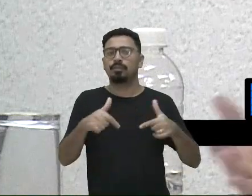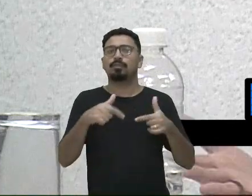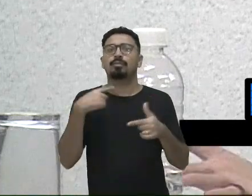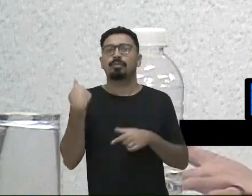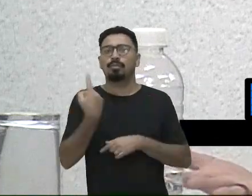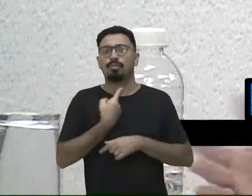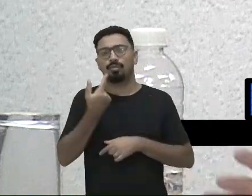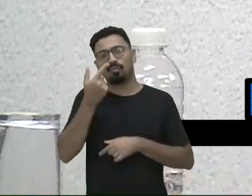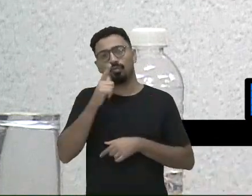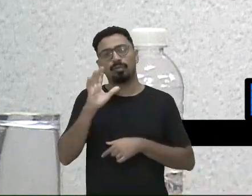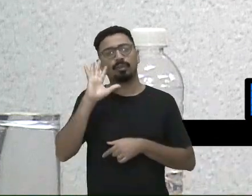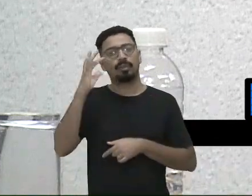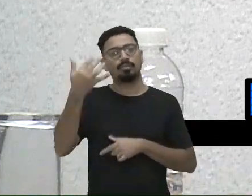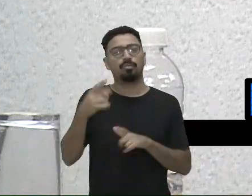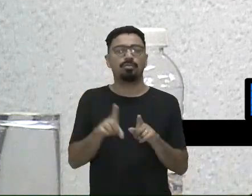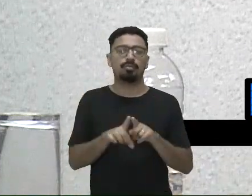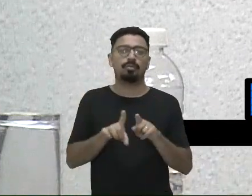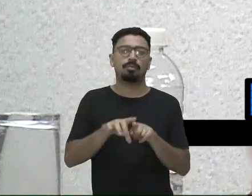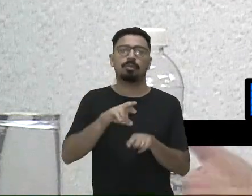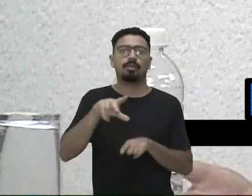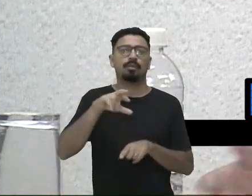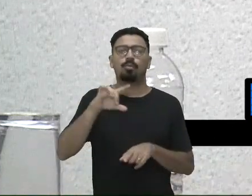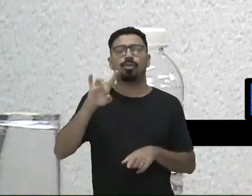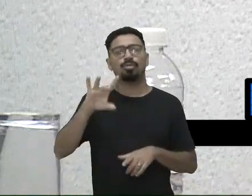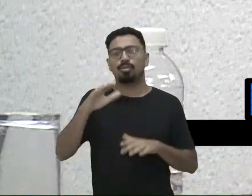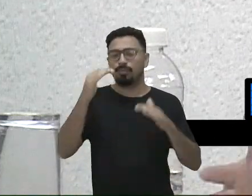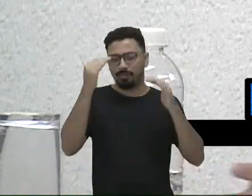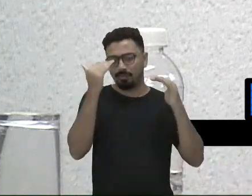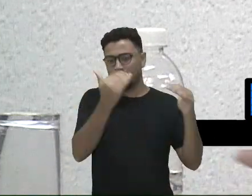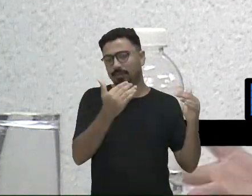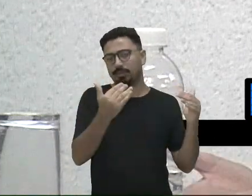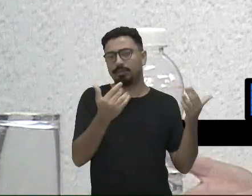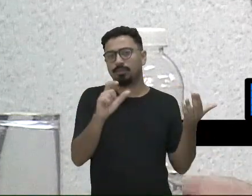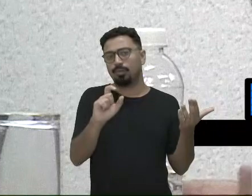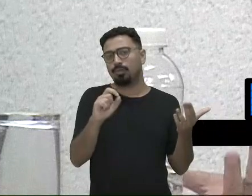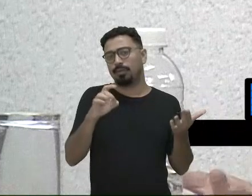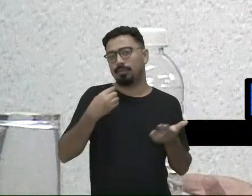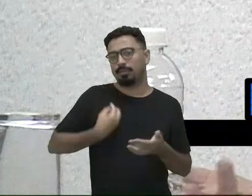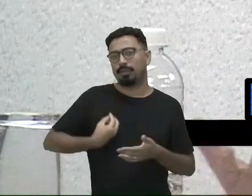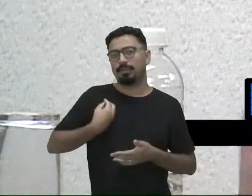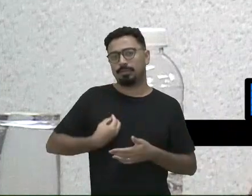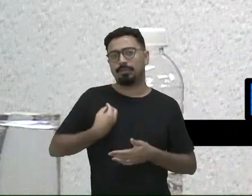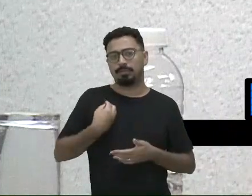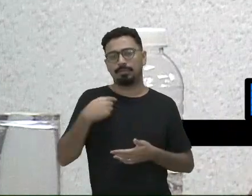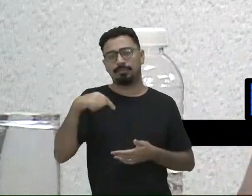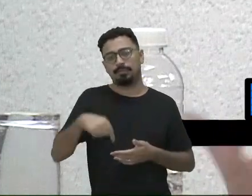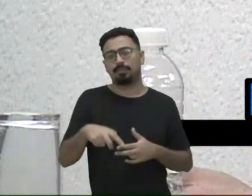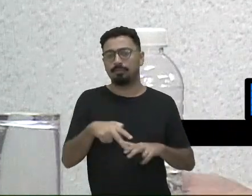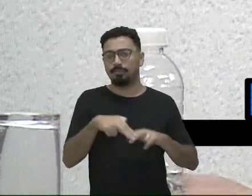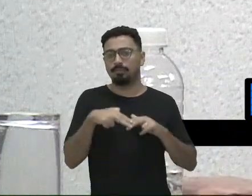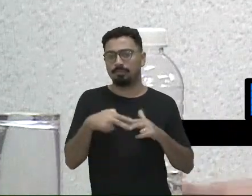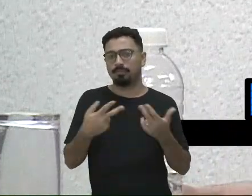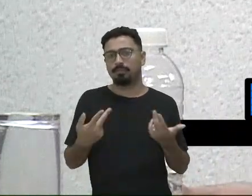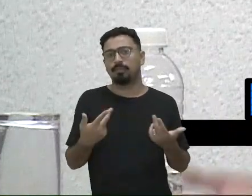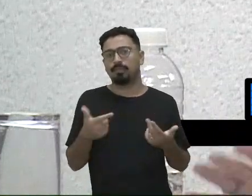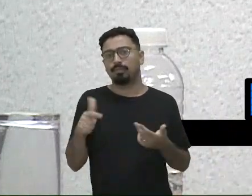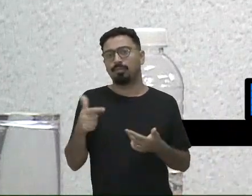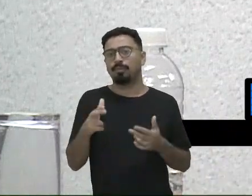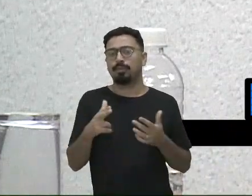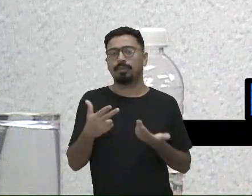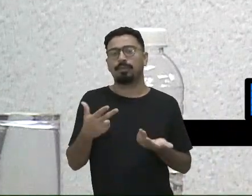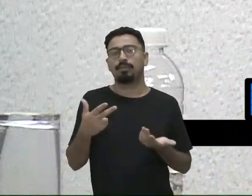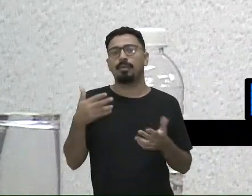para resoluções, né? E não só para cumprir o praxe de estar aqui na audiência pública, para não dizer que não teve